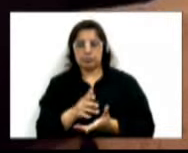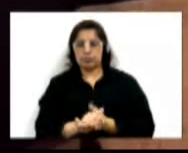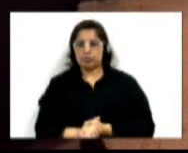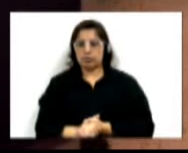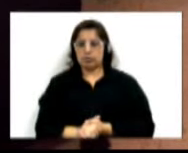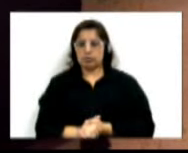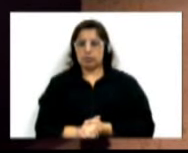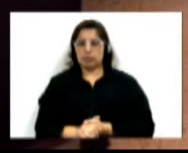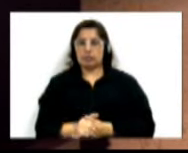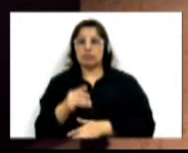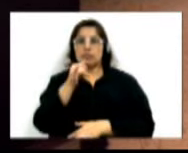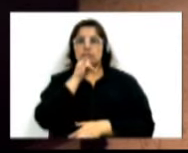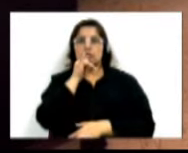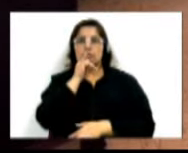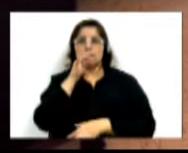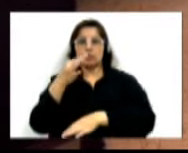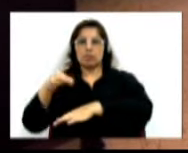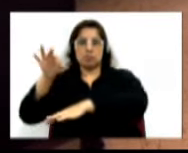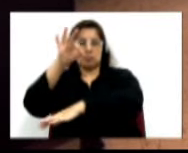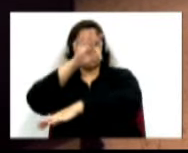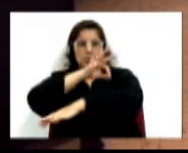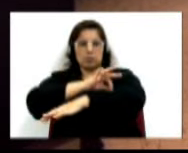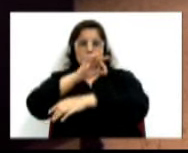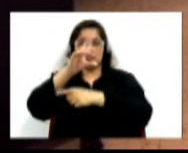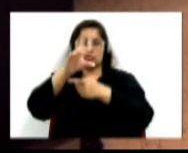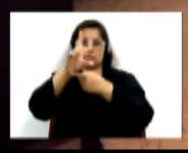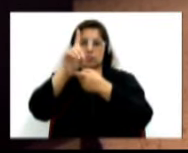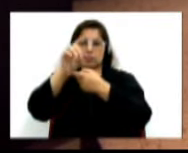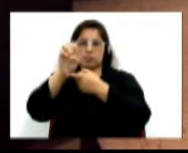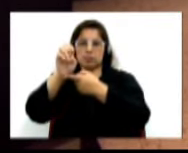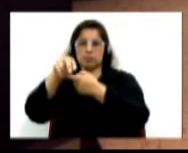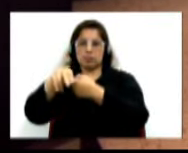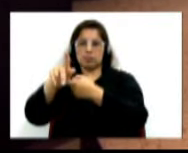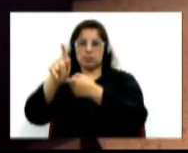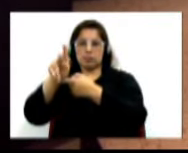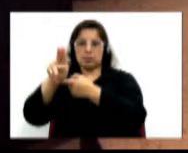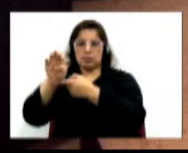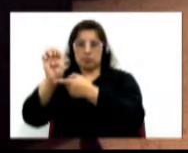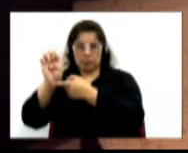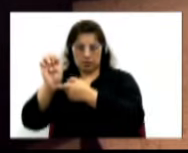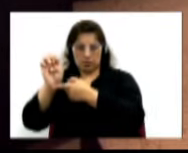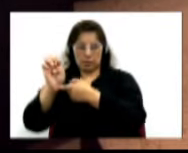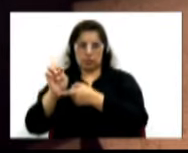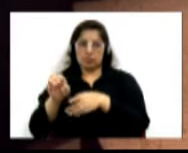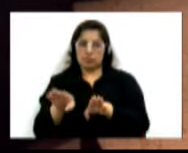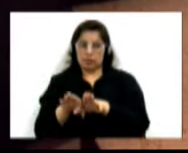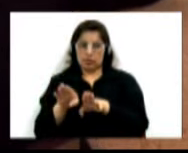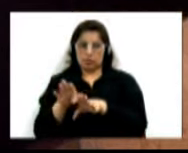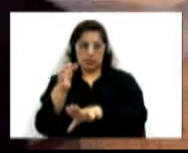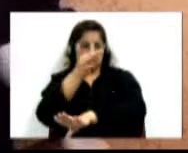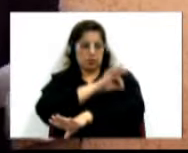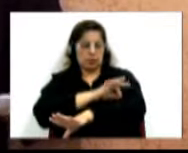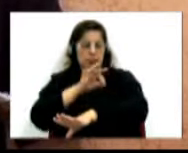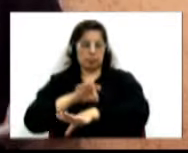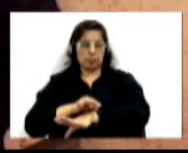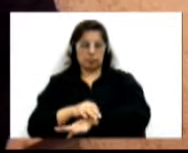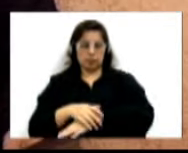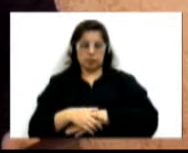A dengue fica aqui dentro, né, intrínseco na questão do secretário, né, da sua ilibada conduta.